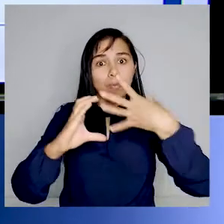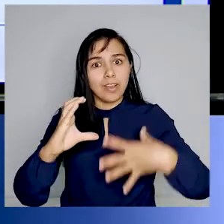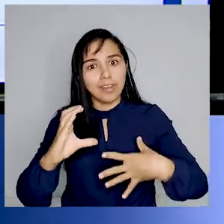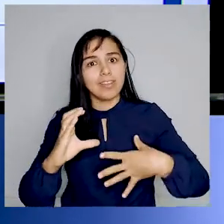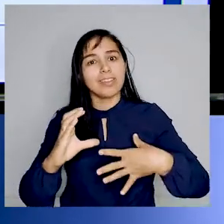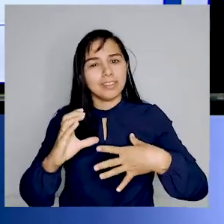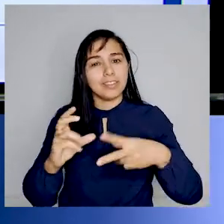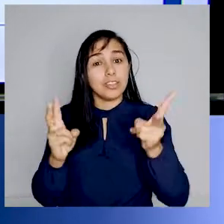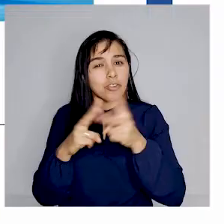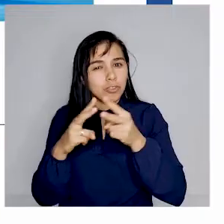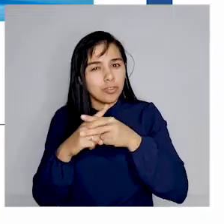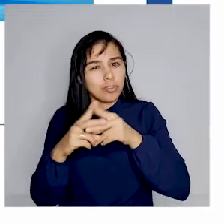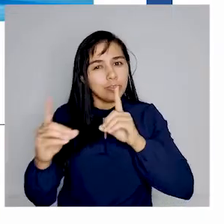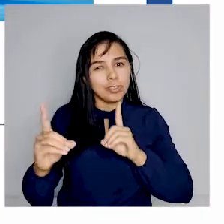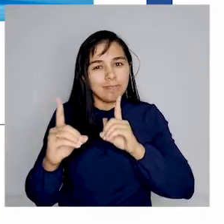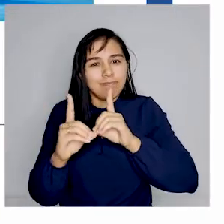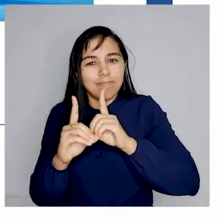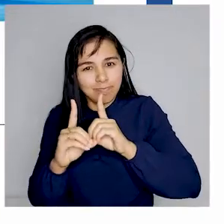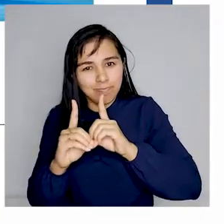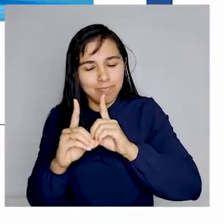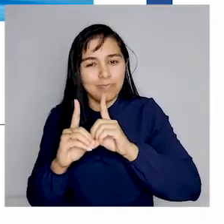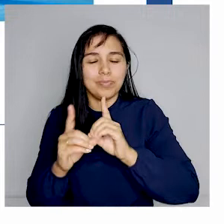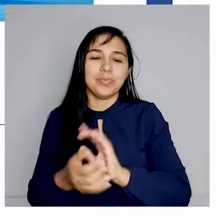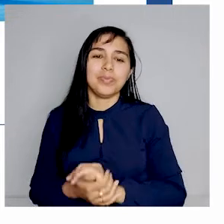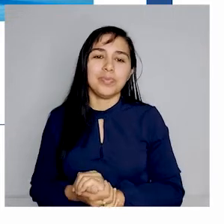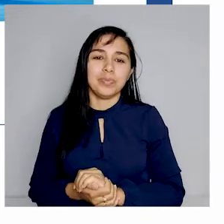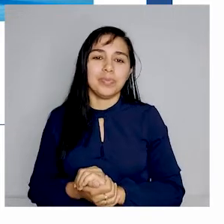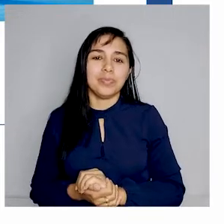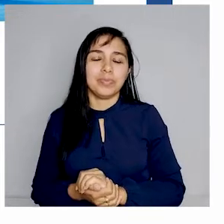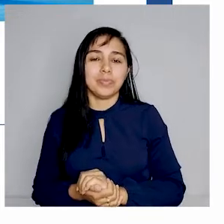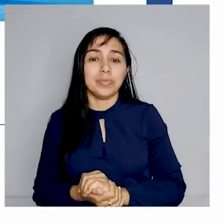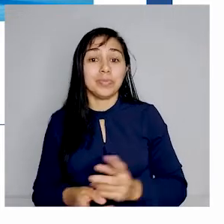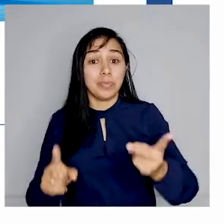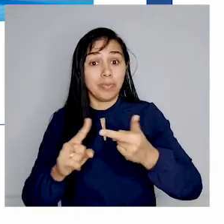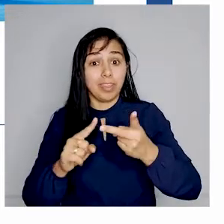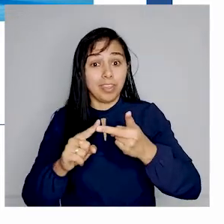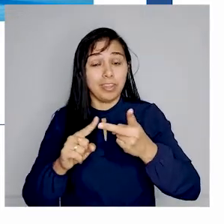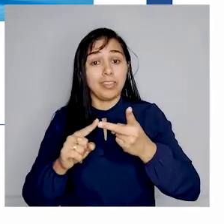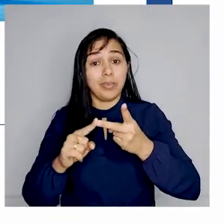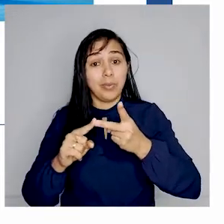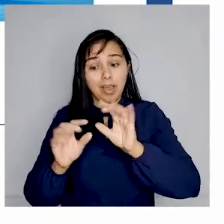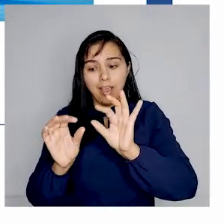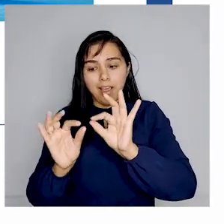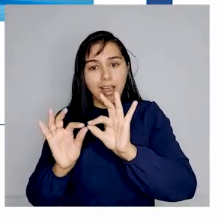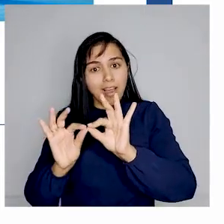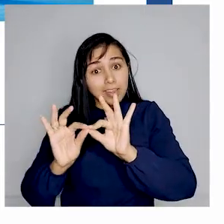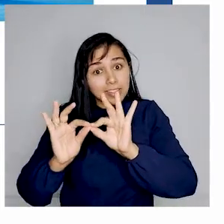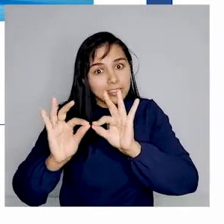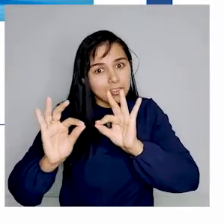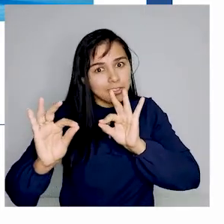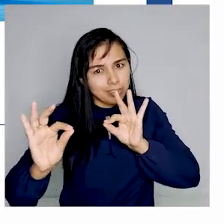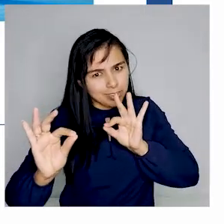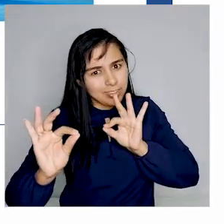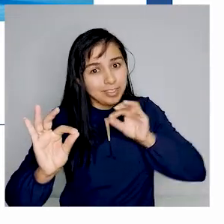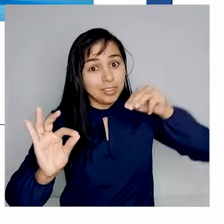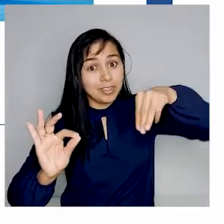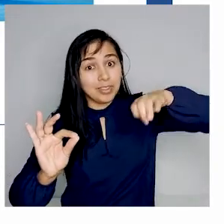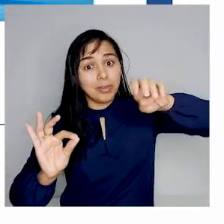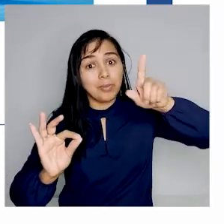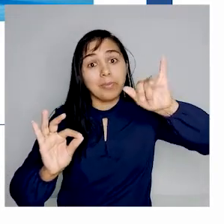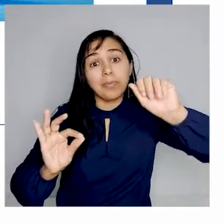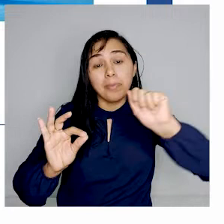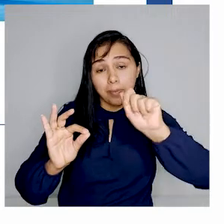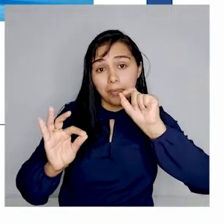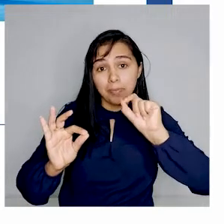uma luta de curta distância. Já a classificação das lutas de média distância, ela predomina alguns elementos diferentes